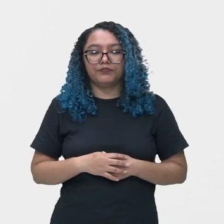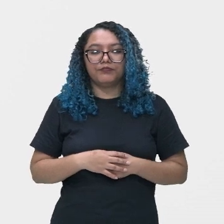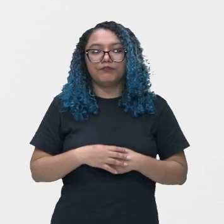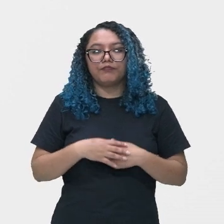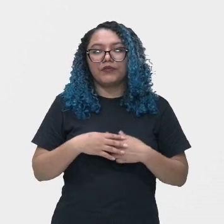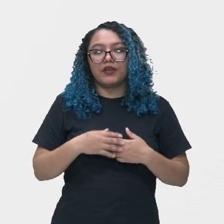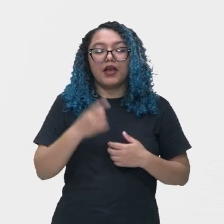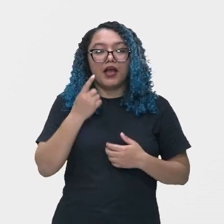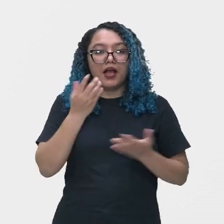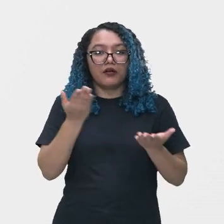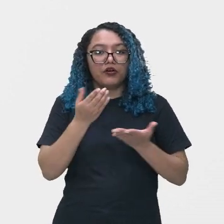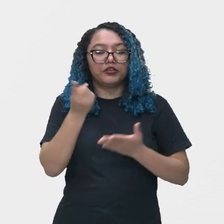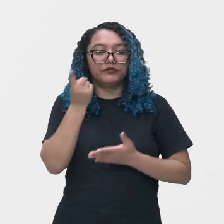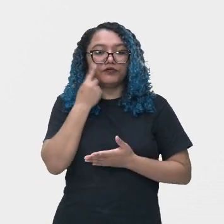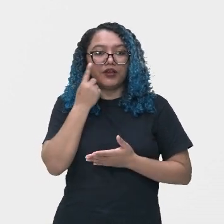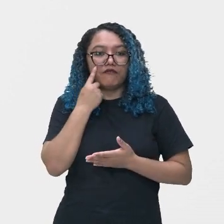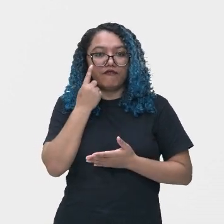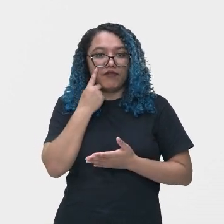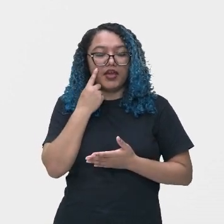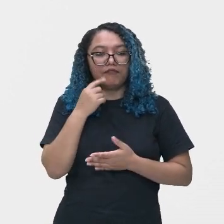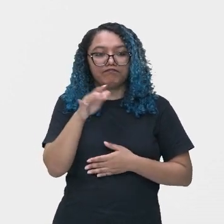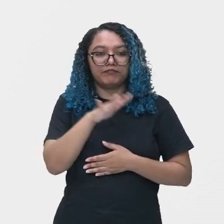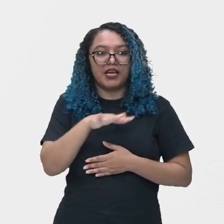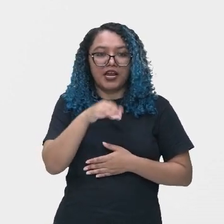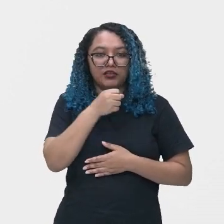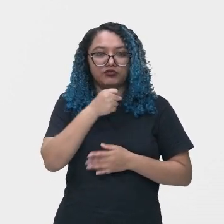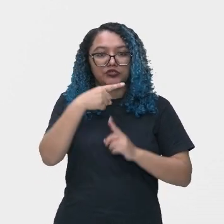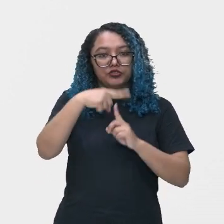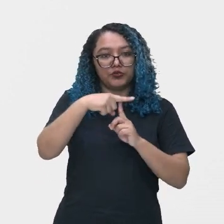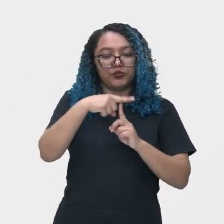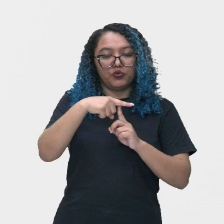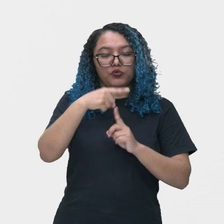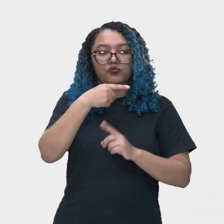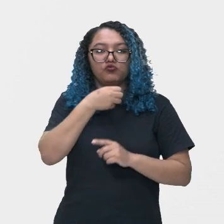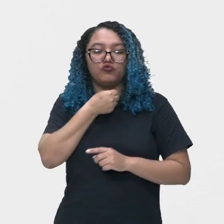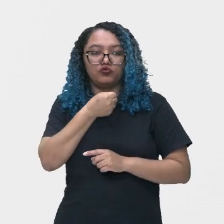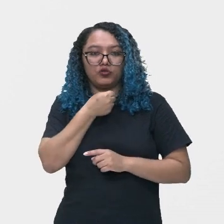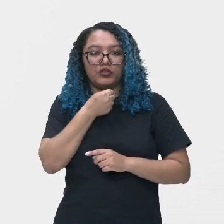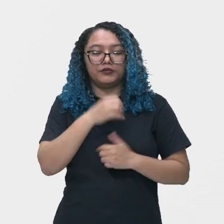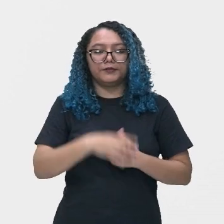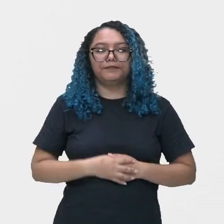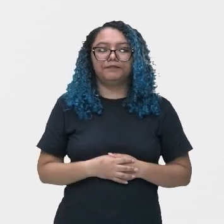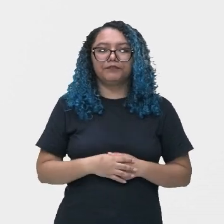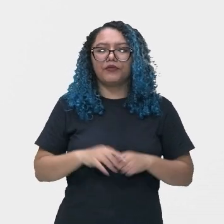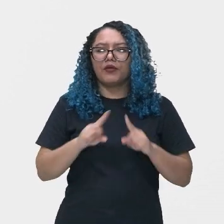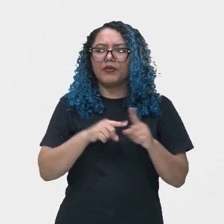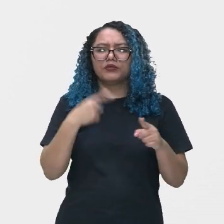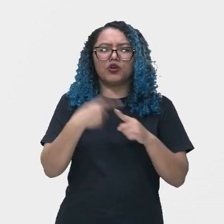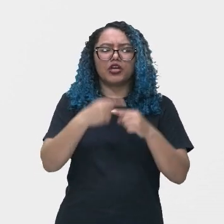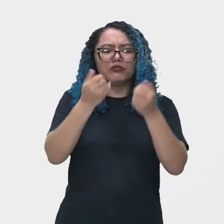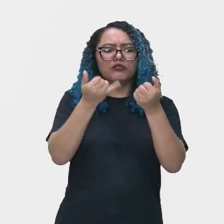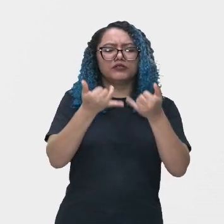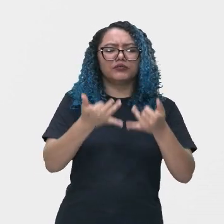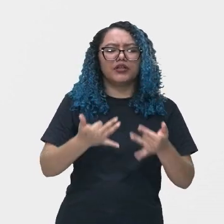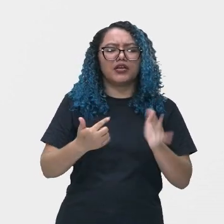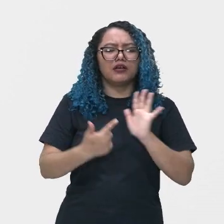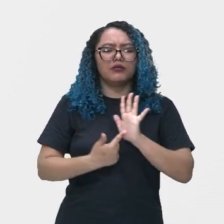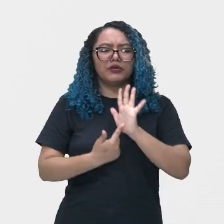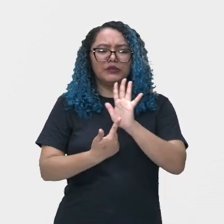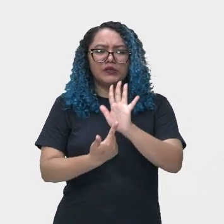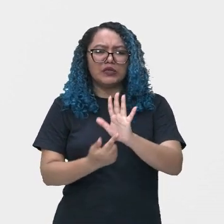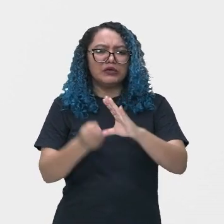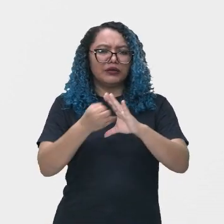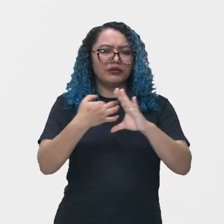news no formato jornalístico, ok? Por que eu estou vendo com vocês as características? Porque você